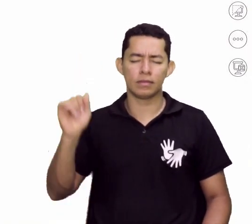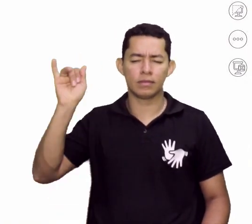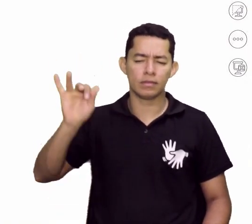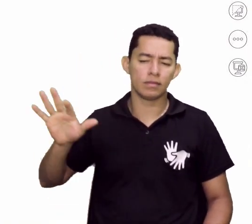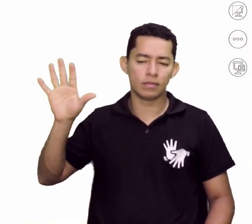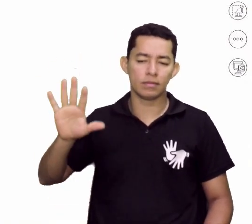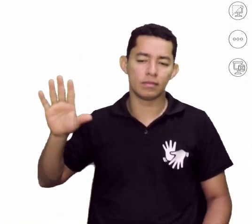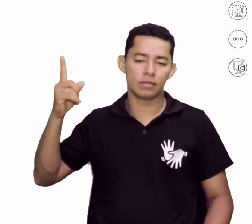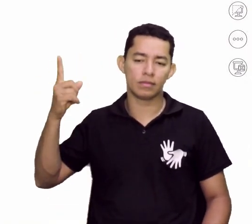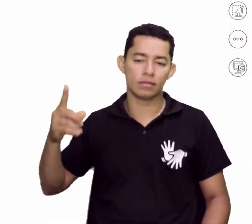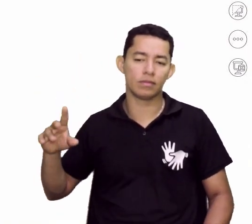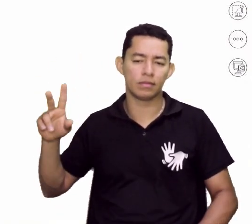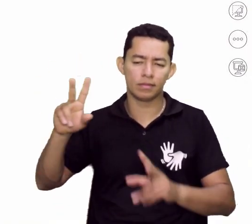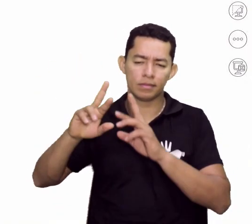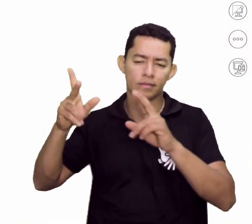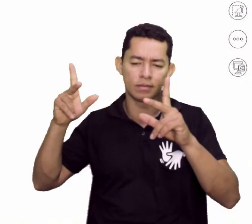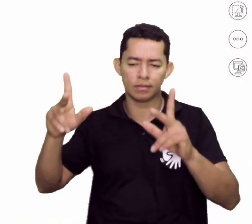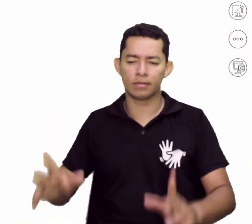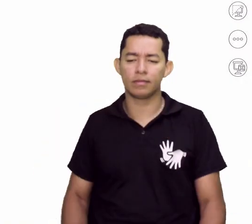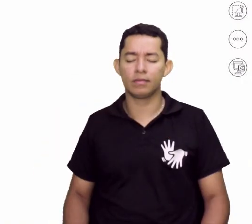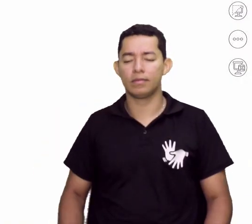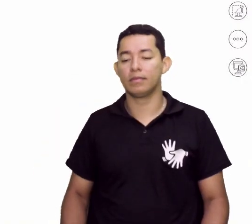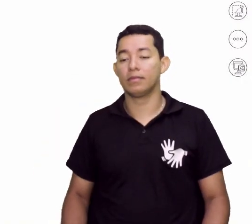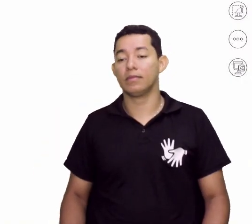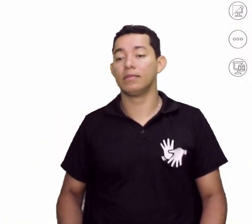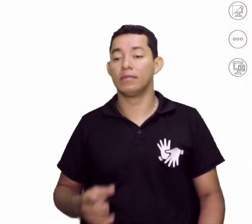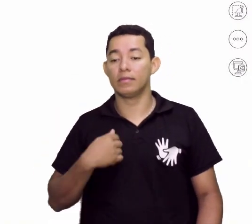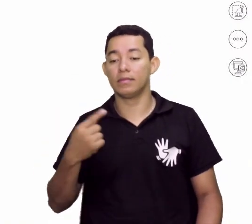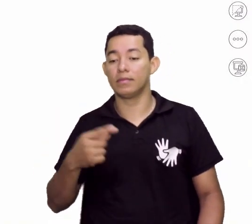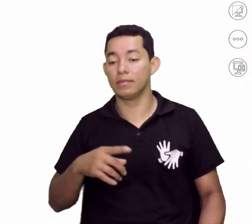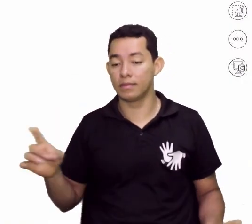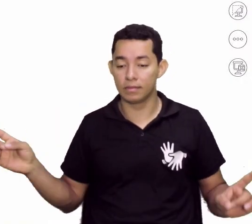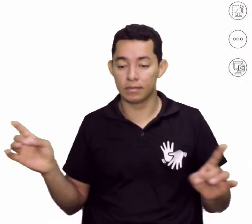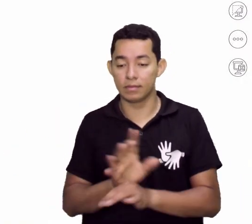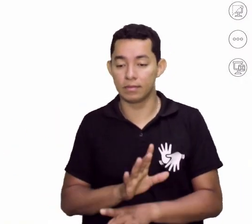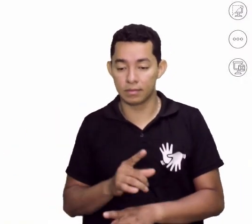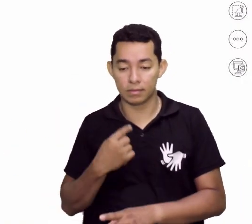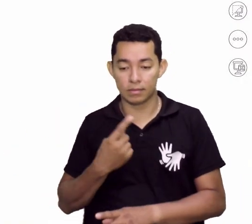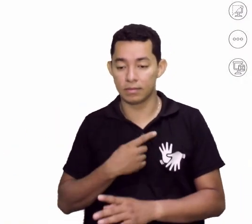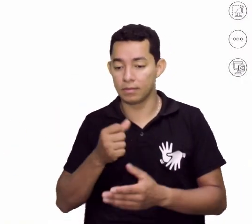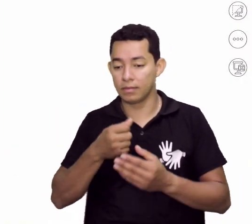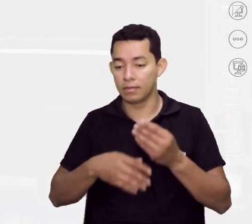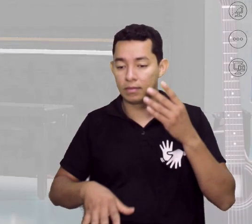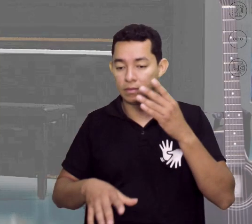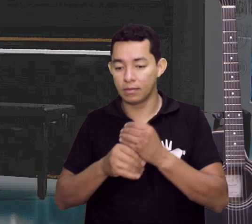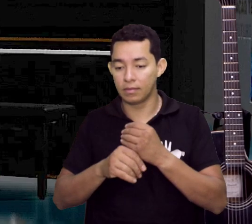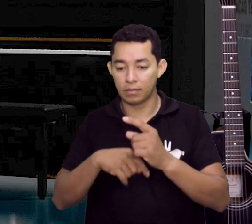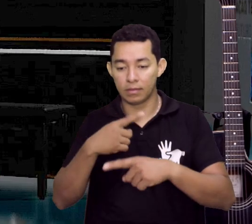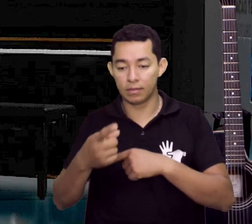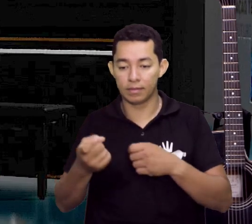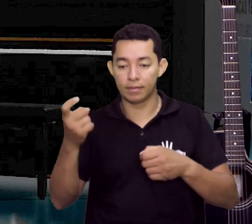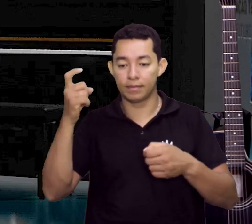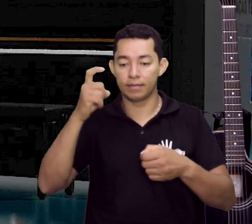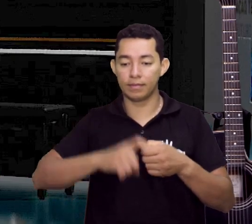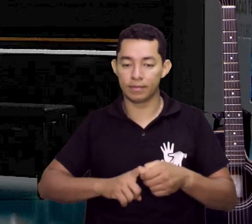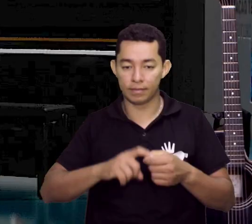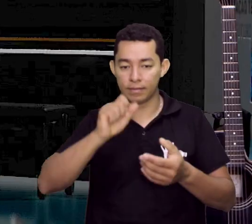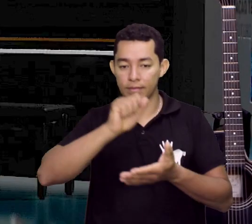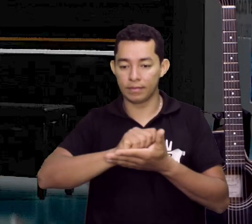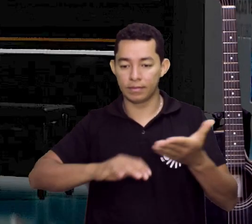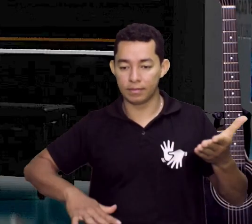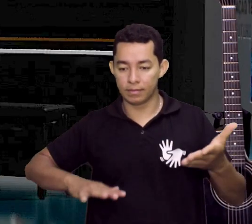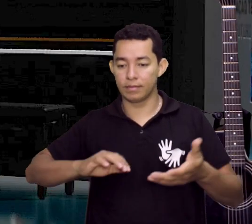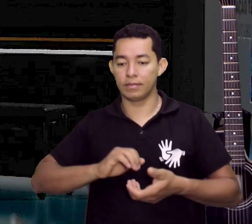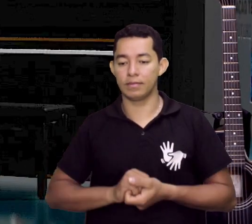aí, totalmente diferentes. E aqui, a gente termina a nossa revisão, hein? Daqui a pouco a gente volta aí com a nossa atividade de